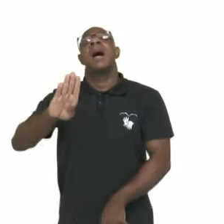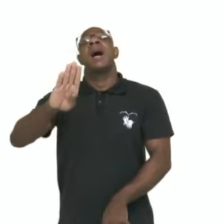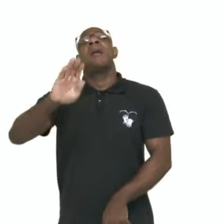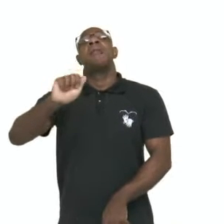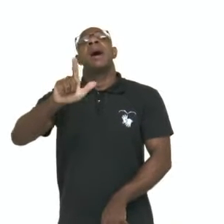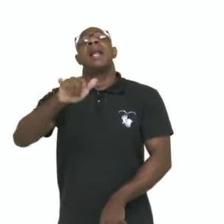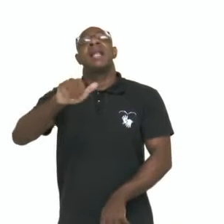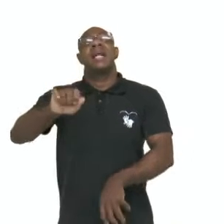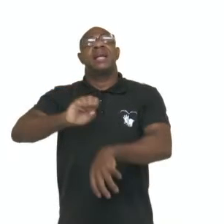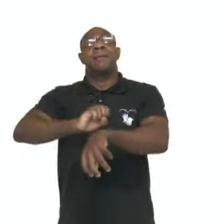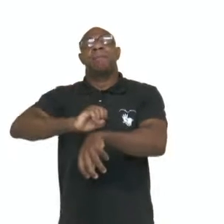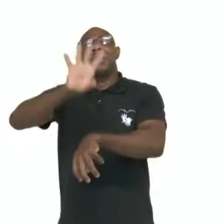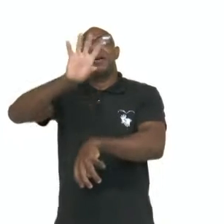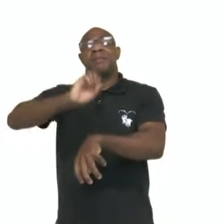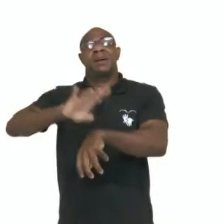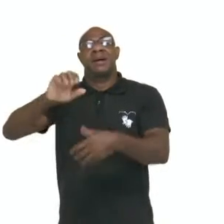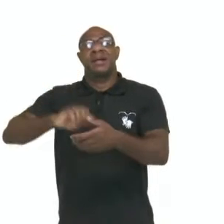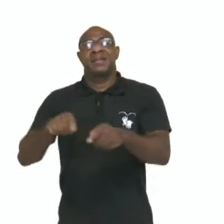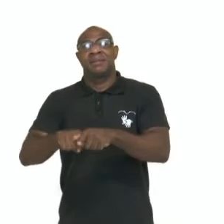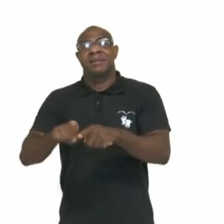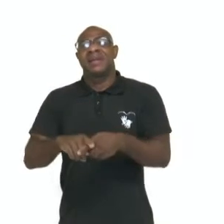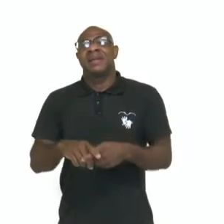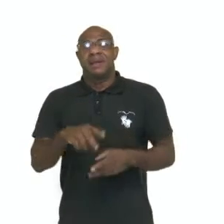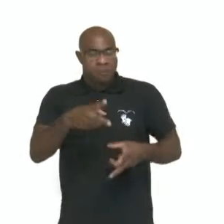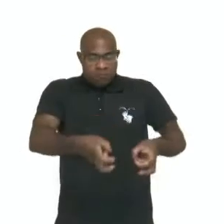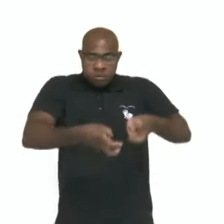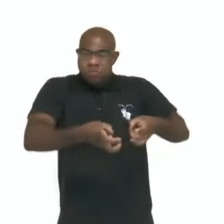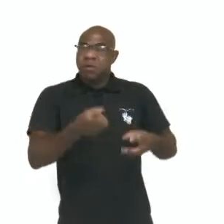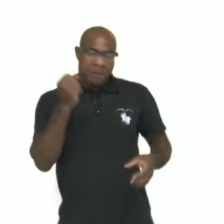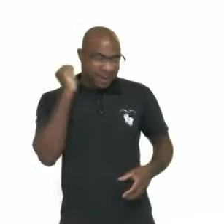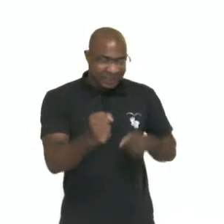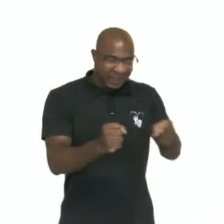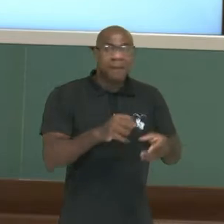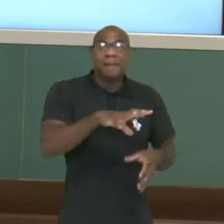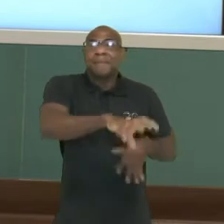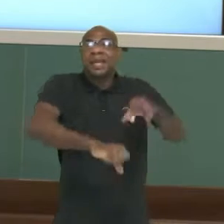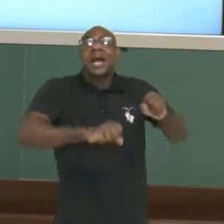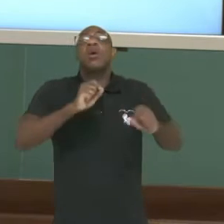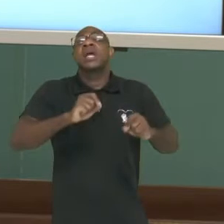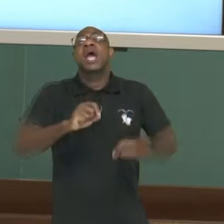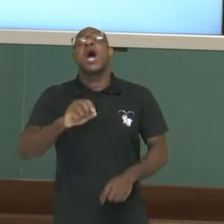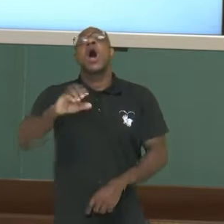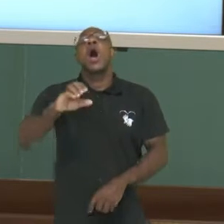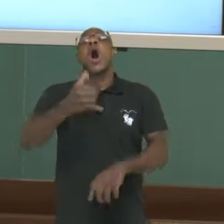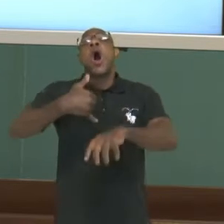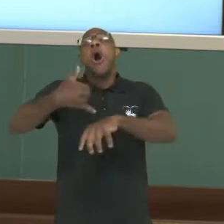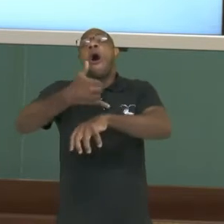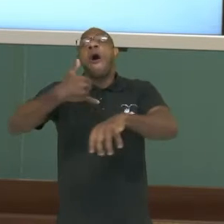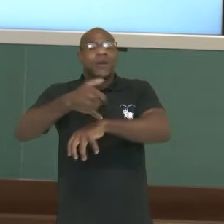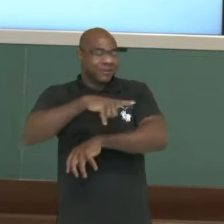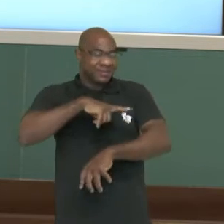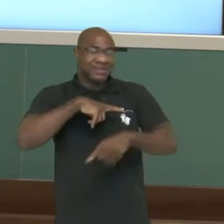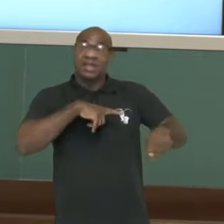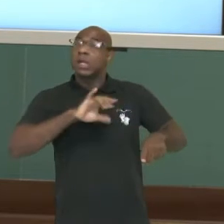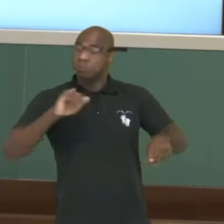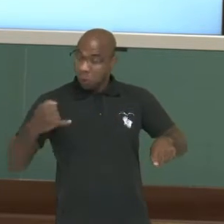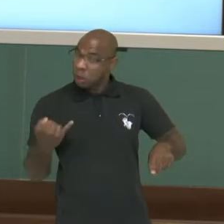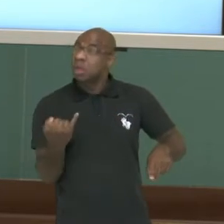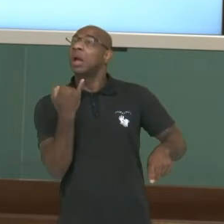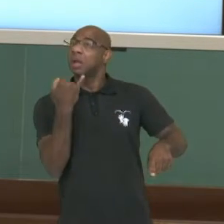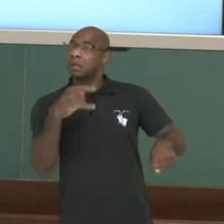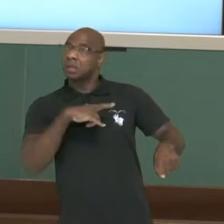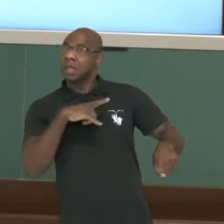foram mortas para tirar o óleo da baleia e outras partes mais, né? E isso, claro, foi